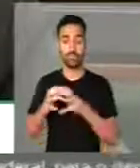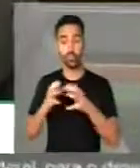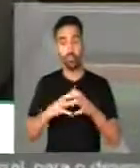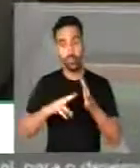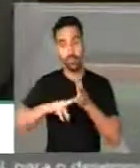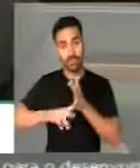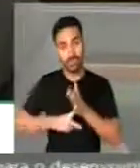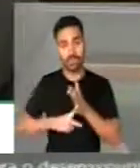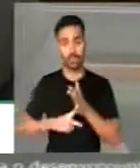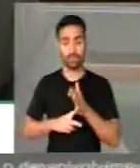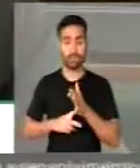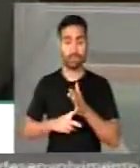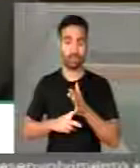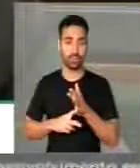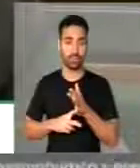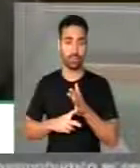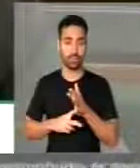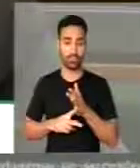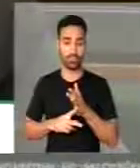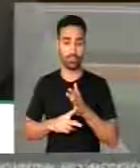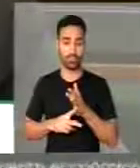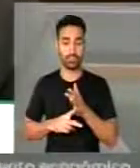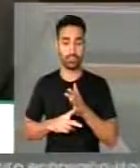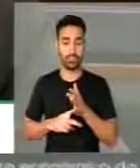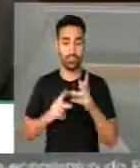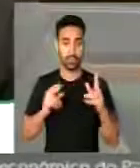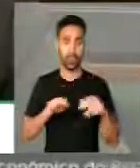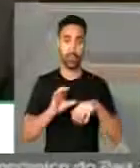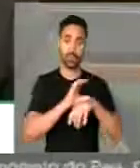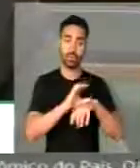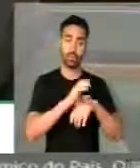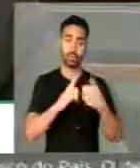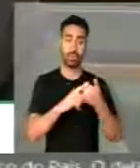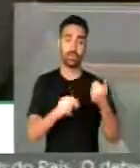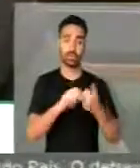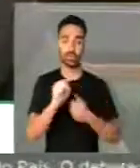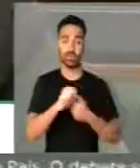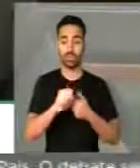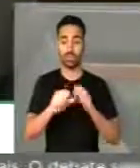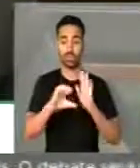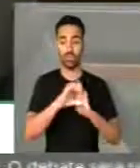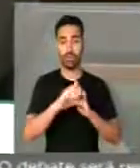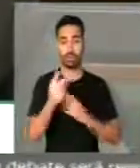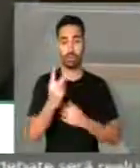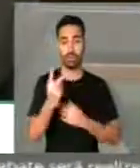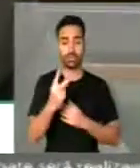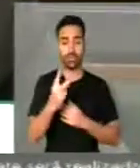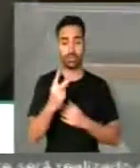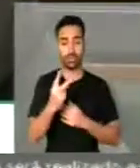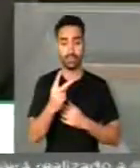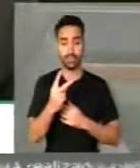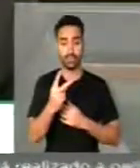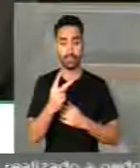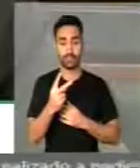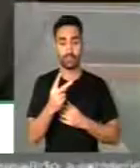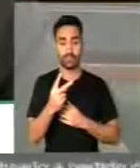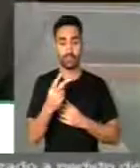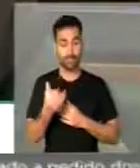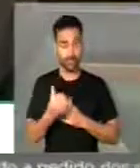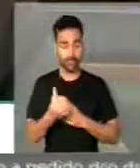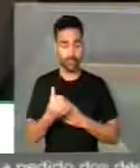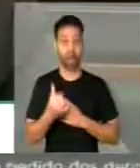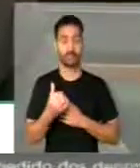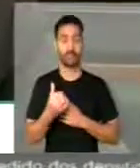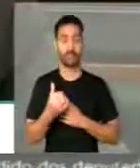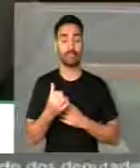sindicais aos ditames da Constituição, artigo 8º, parágrafo 2º, 6º da Constituição